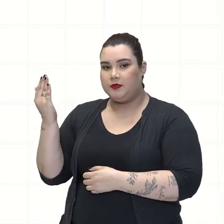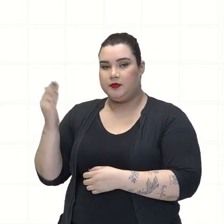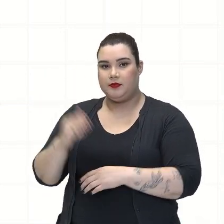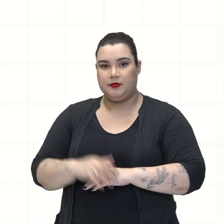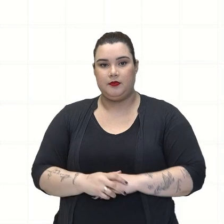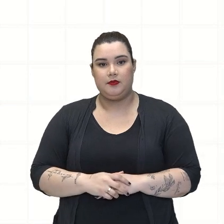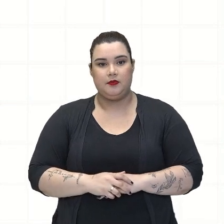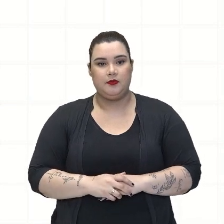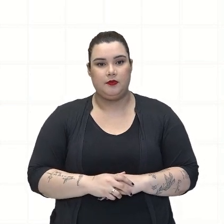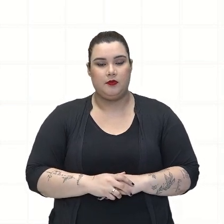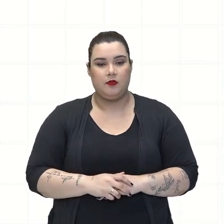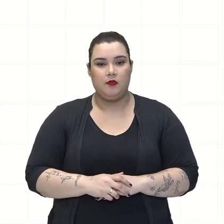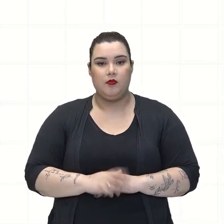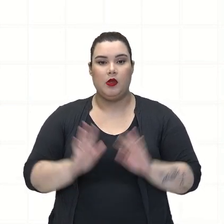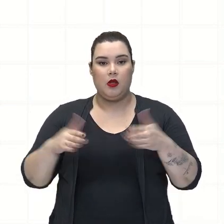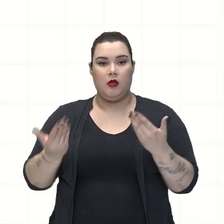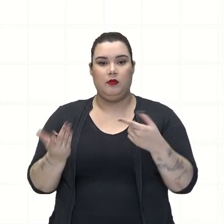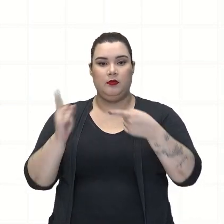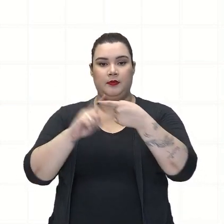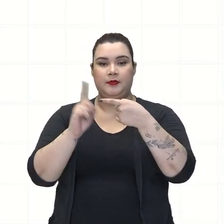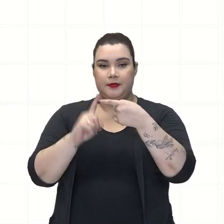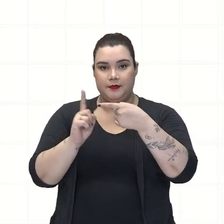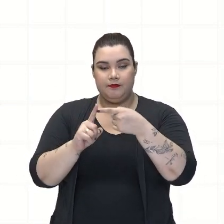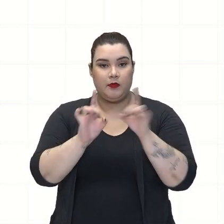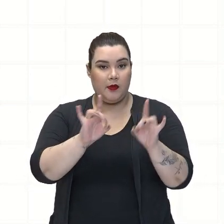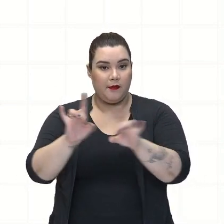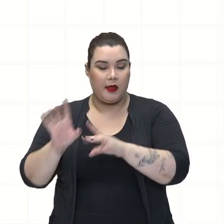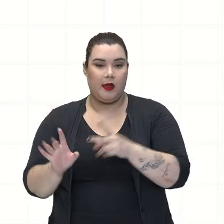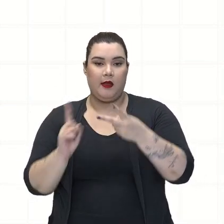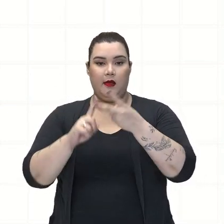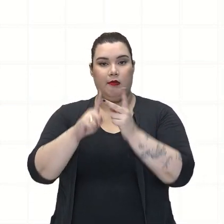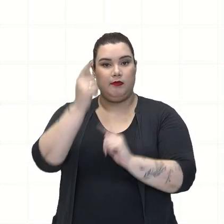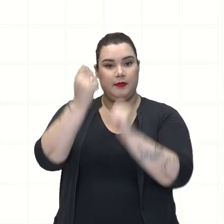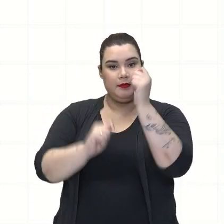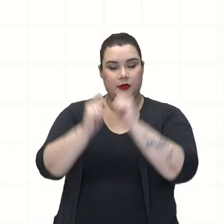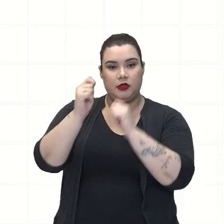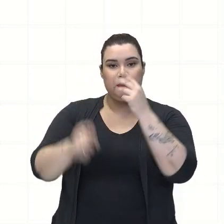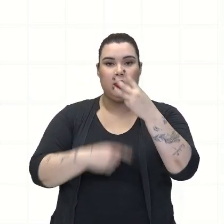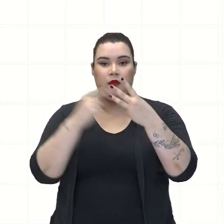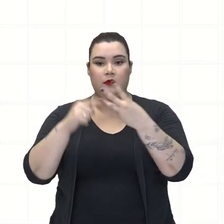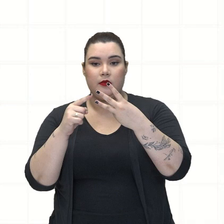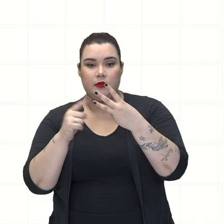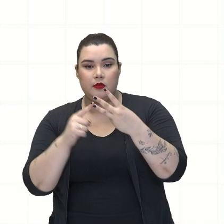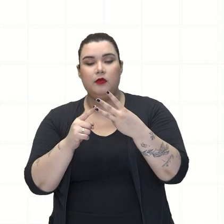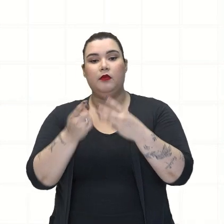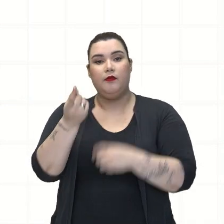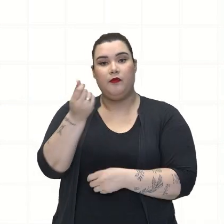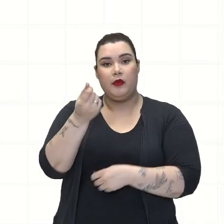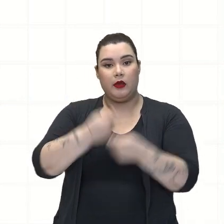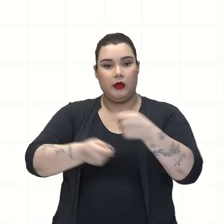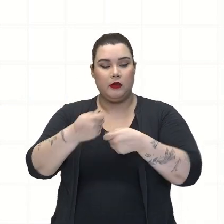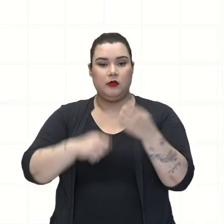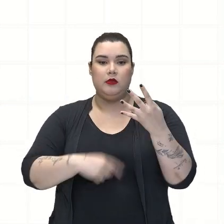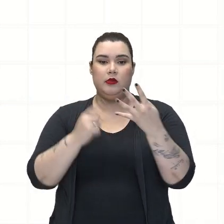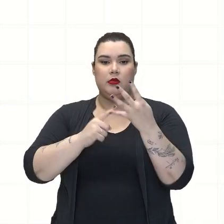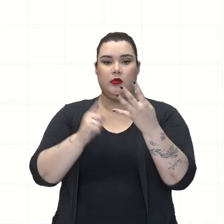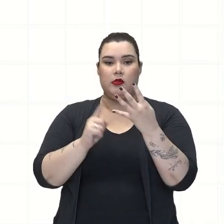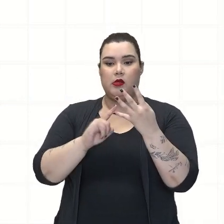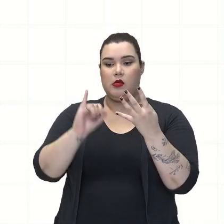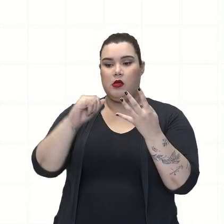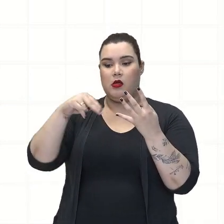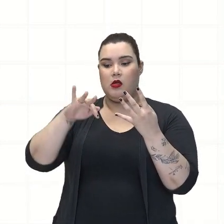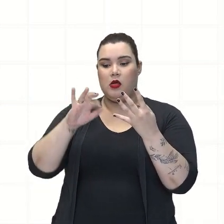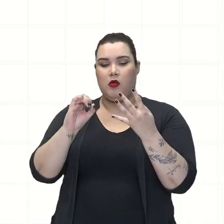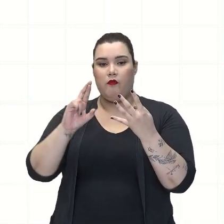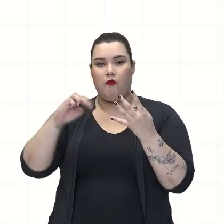Capitalismo comercial, capitalismo industrial, capitalismo financeiro e o capitalismo informacional. O que nós